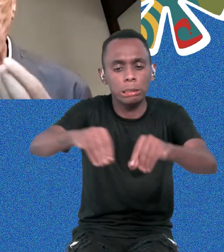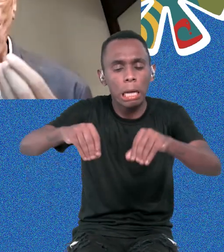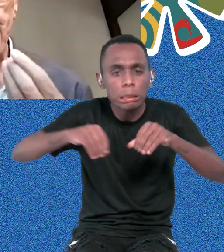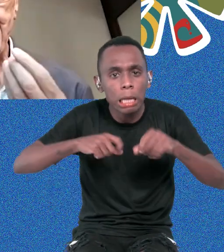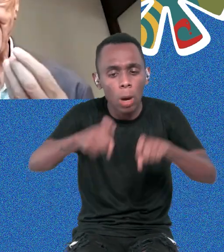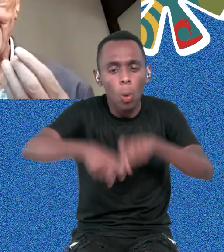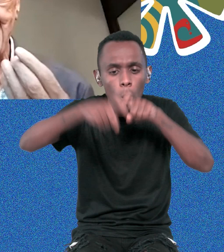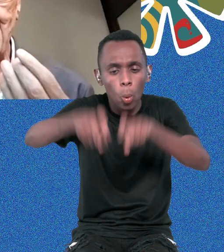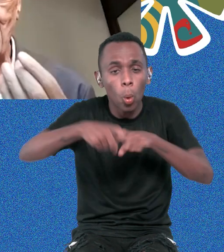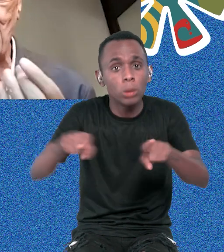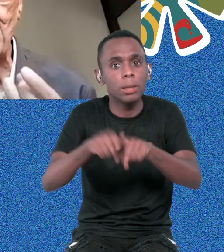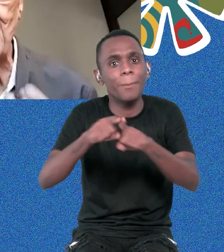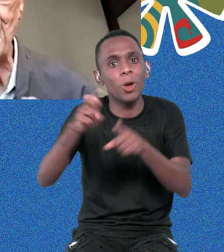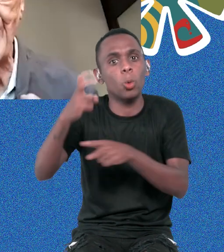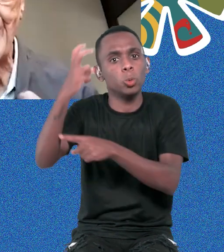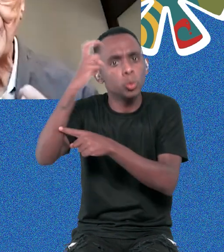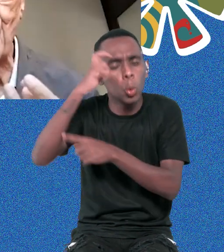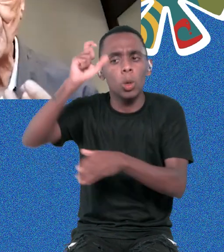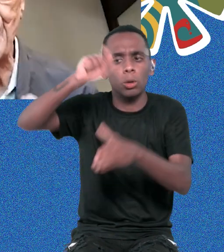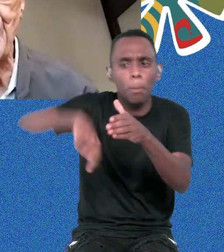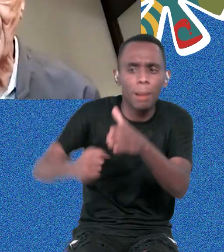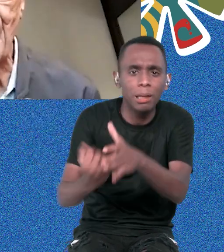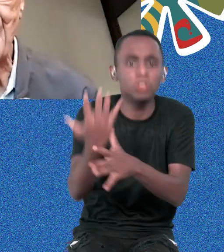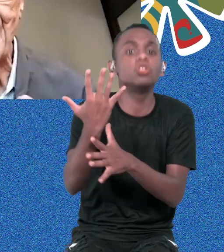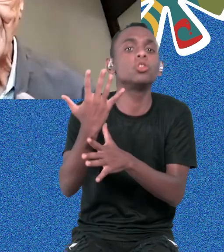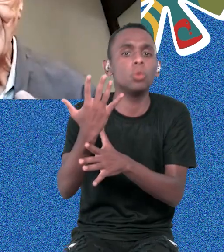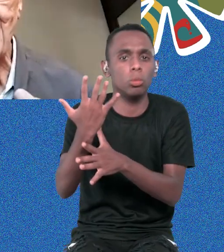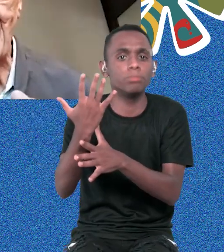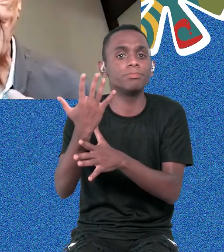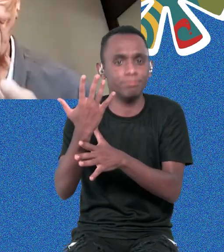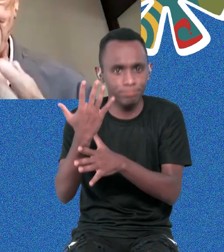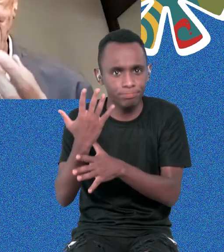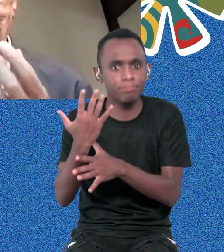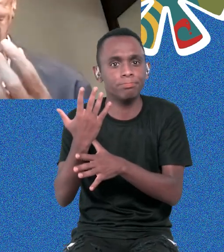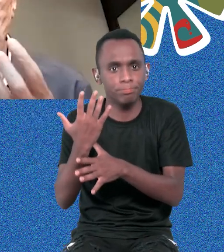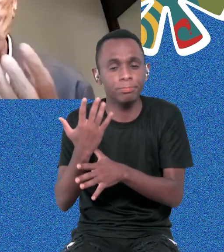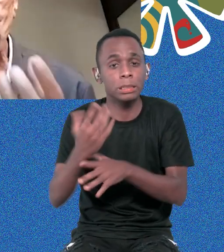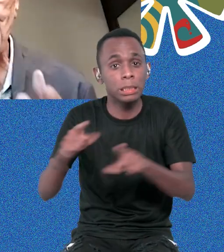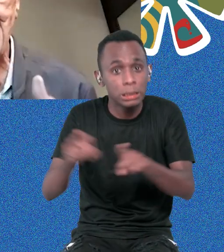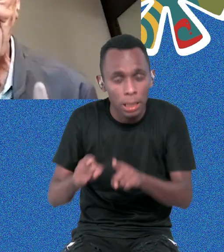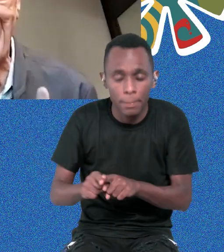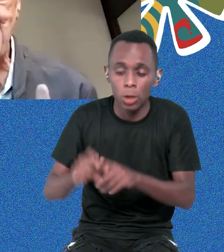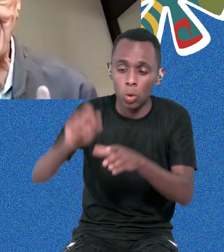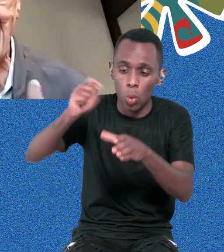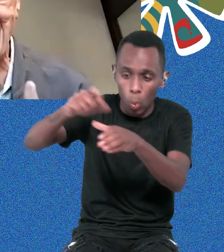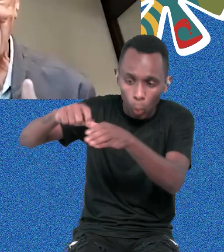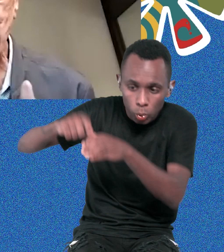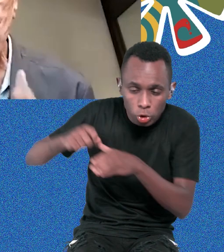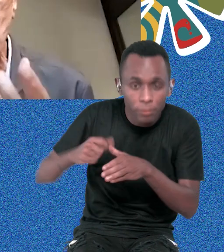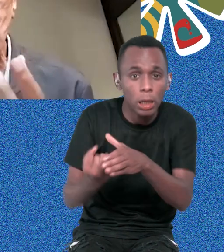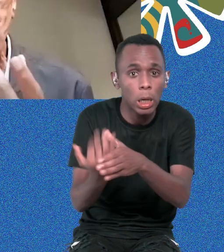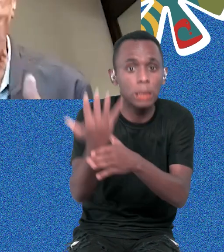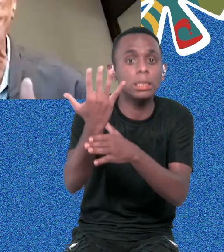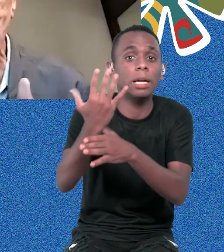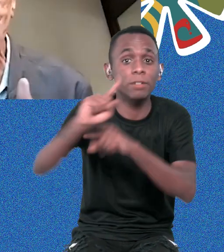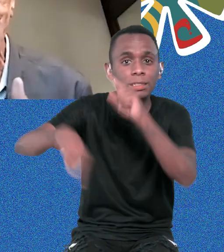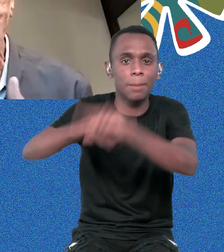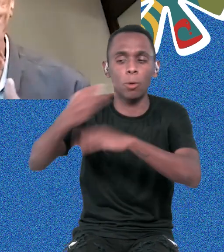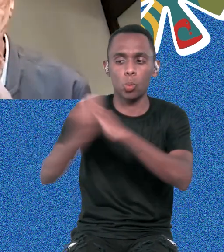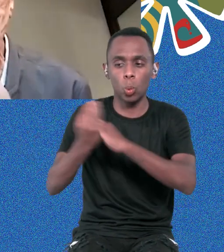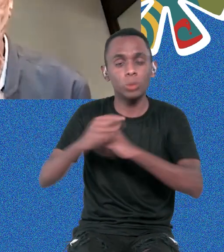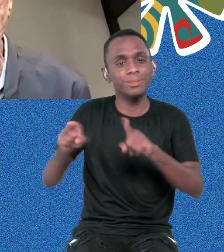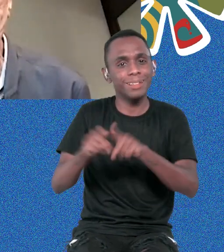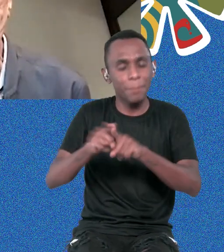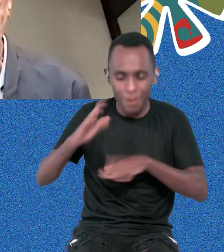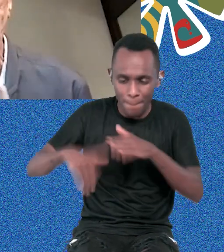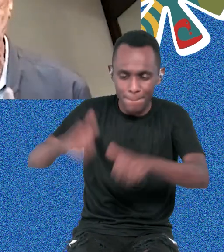os valores da cultura, do cultivo, os valores de que cultivando a terra nos cultivamos e